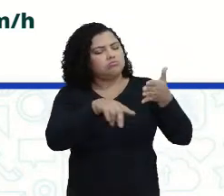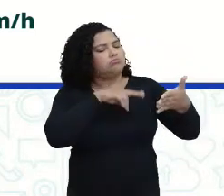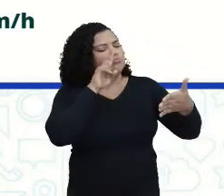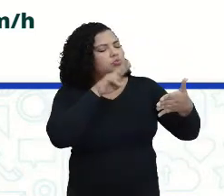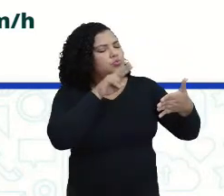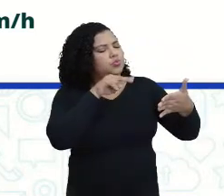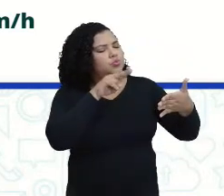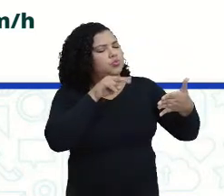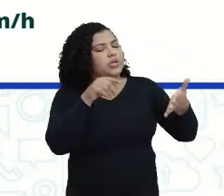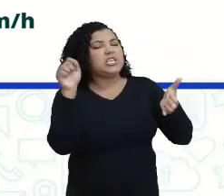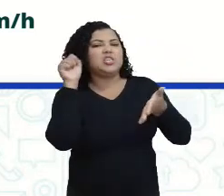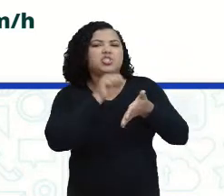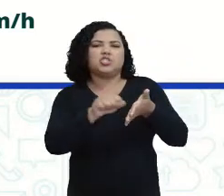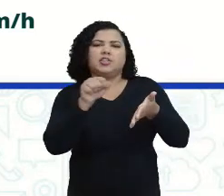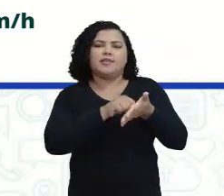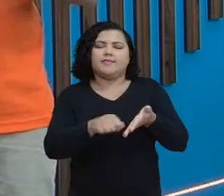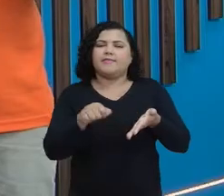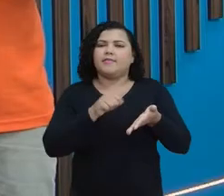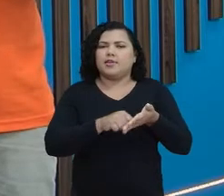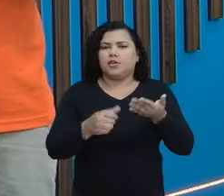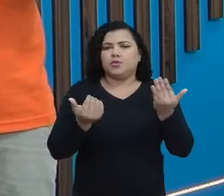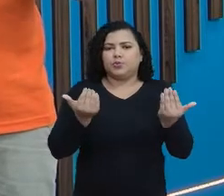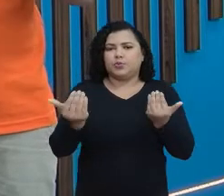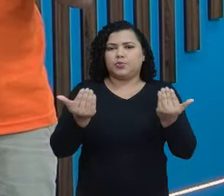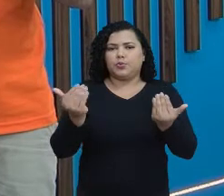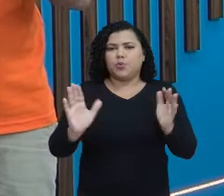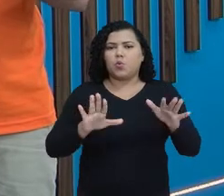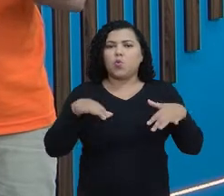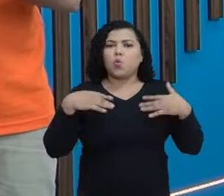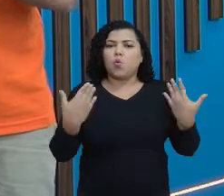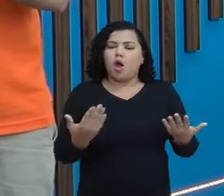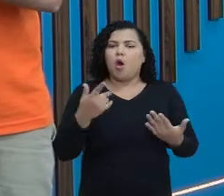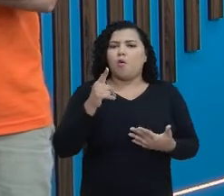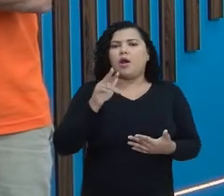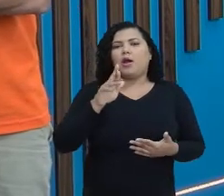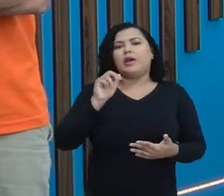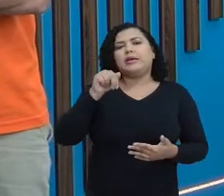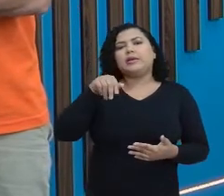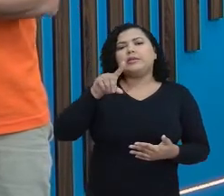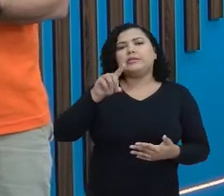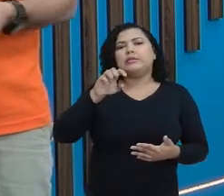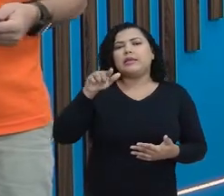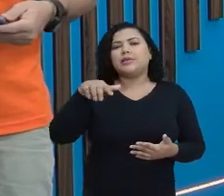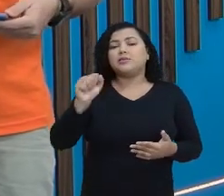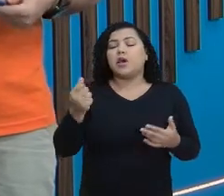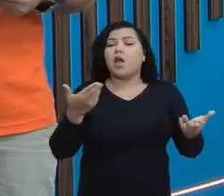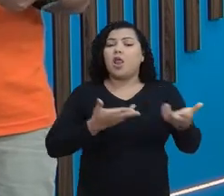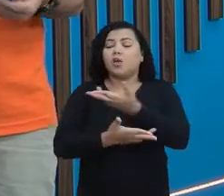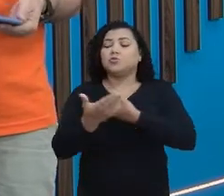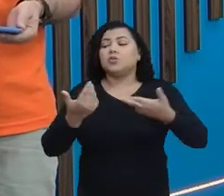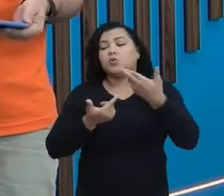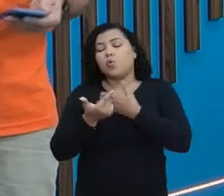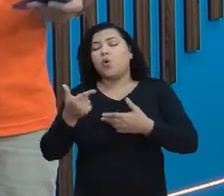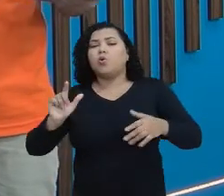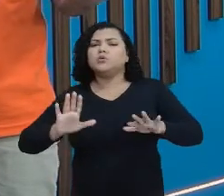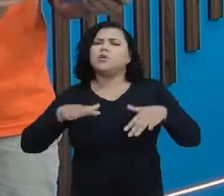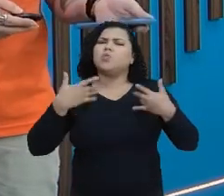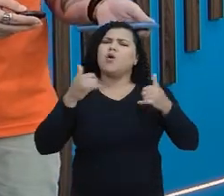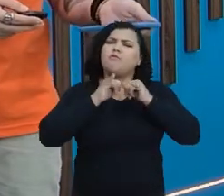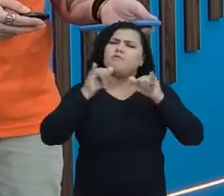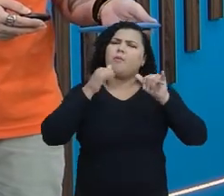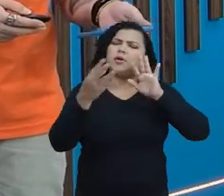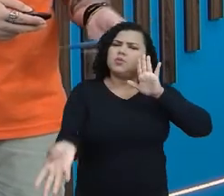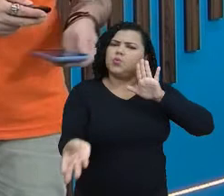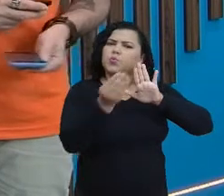problema, escrever dessa forma, ou seja, a grandeza relacionada com a outra grandeza e as informações que você